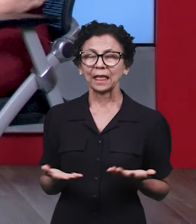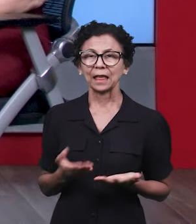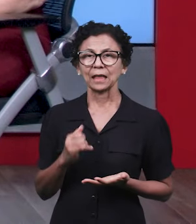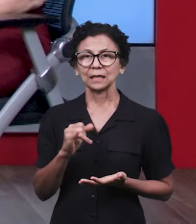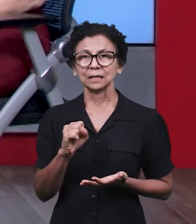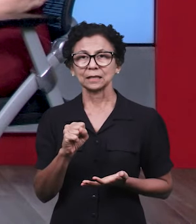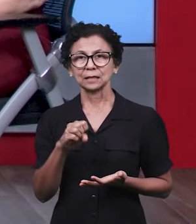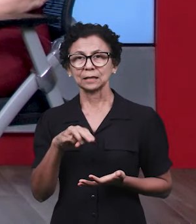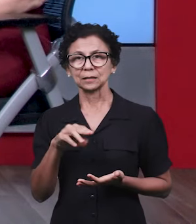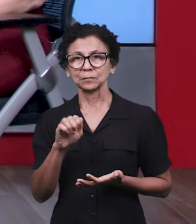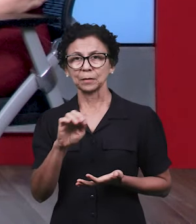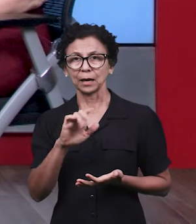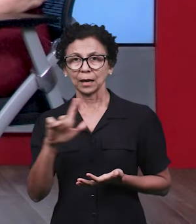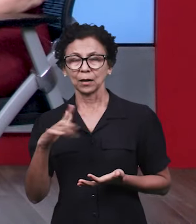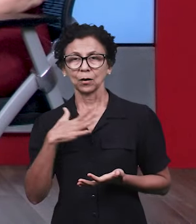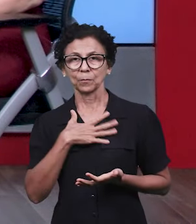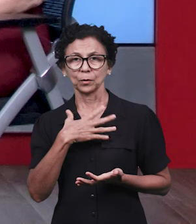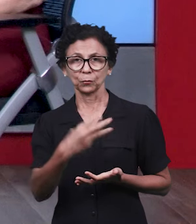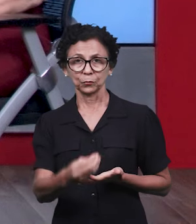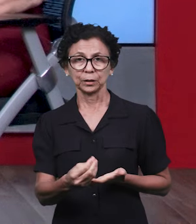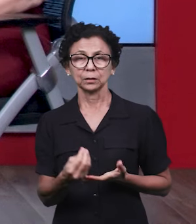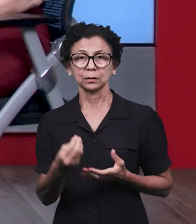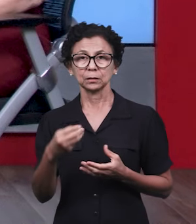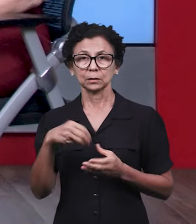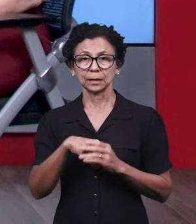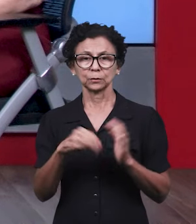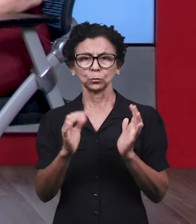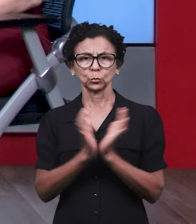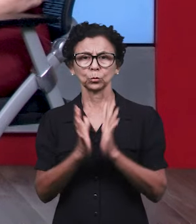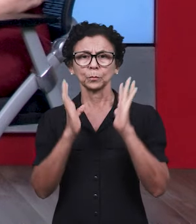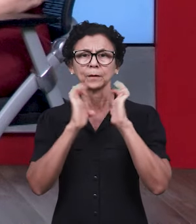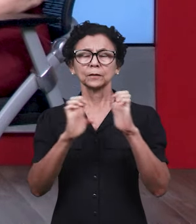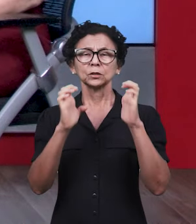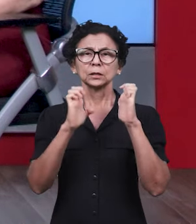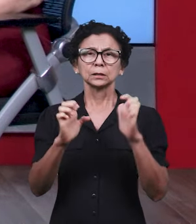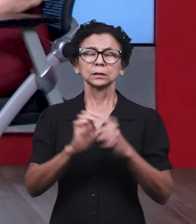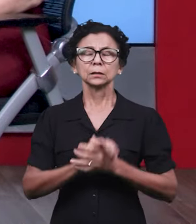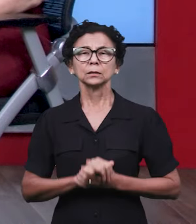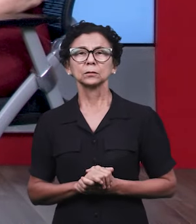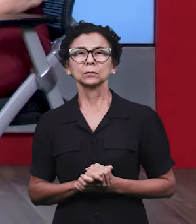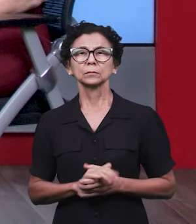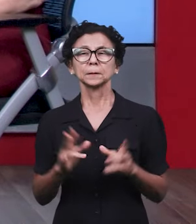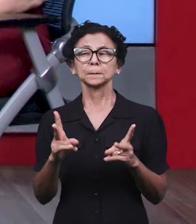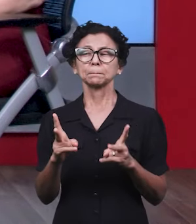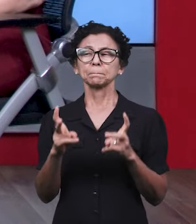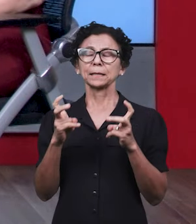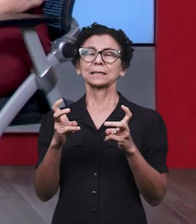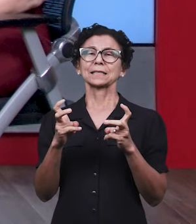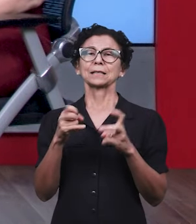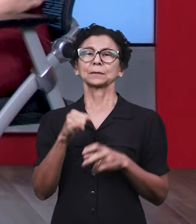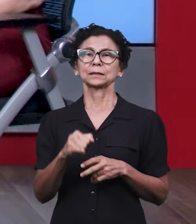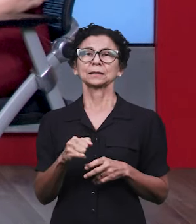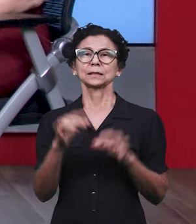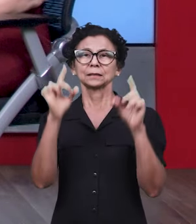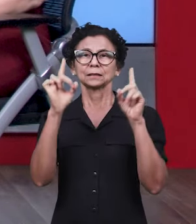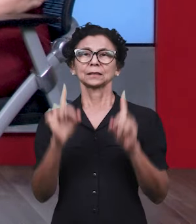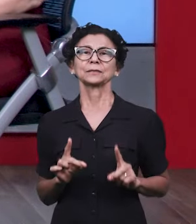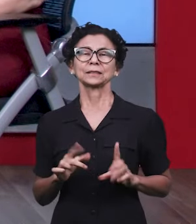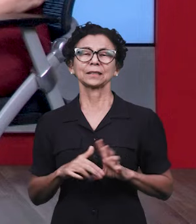estiver evangelizando, ele reconhece de longe um semelhante. E isso é muito